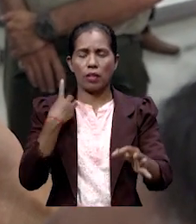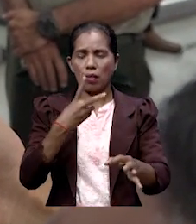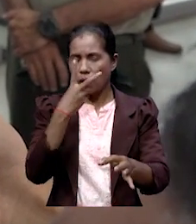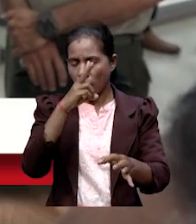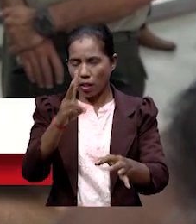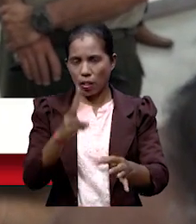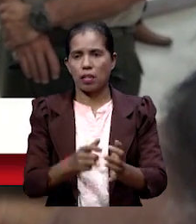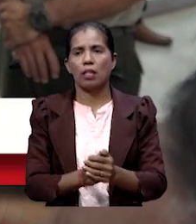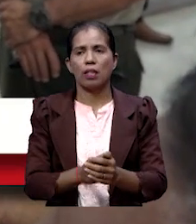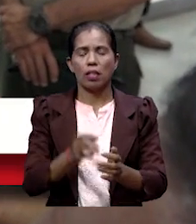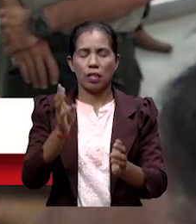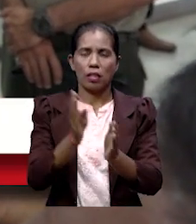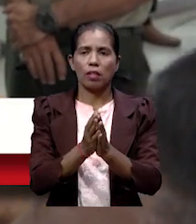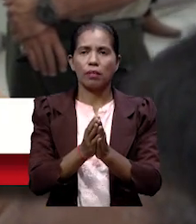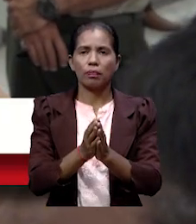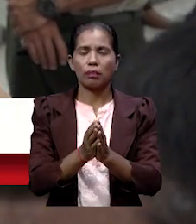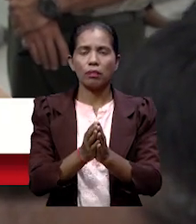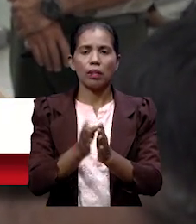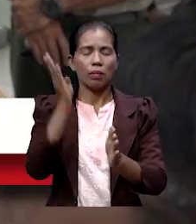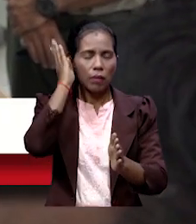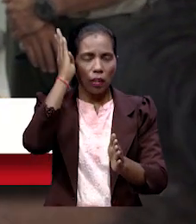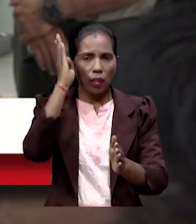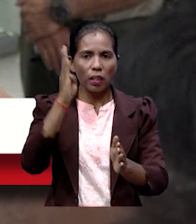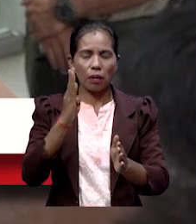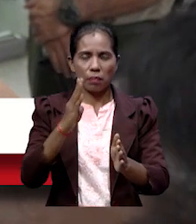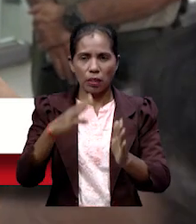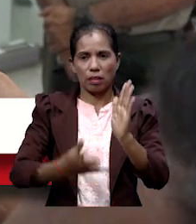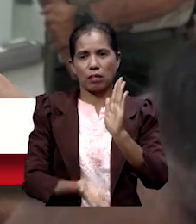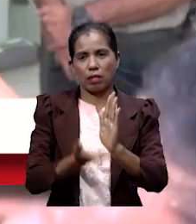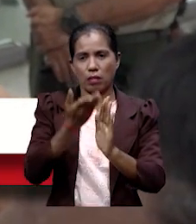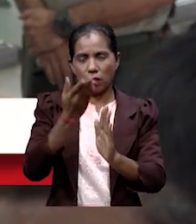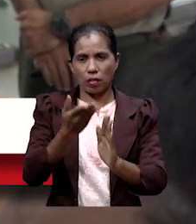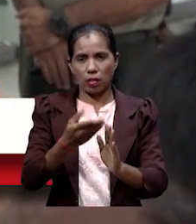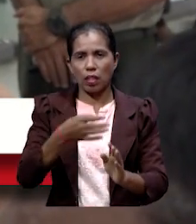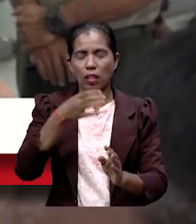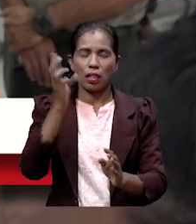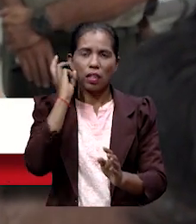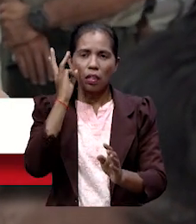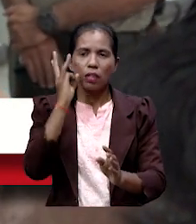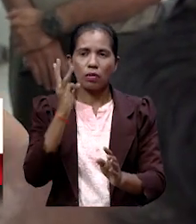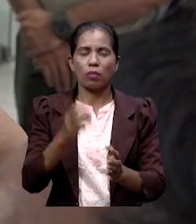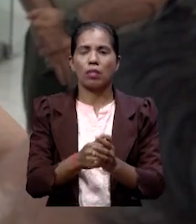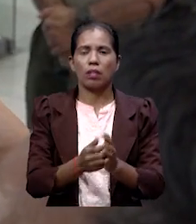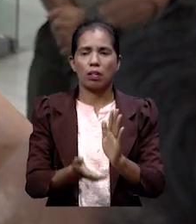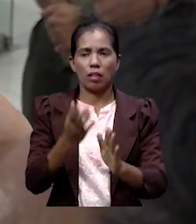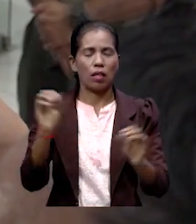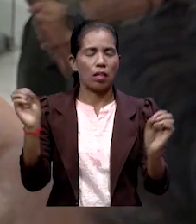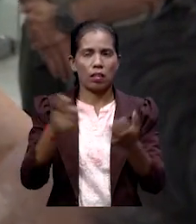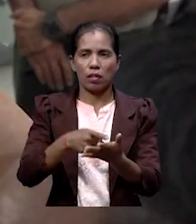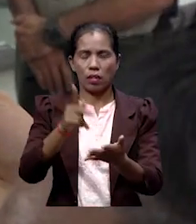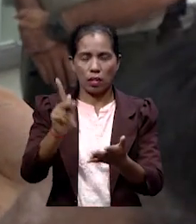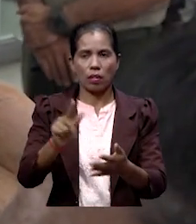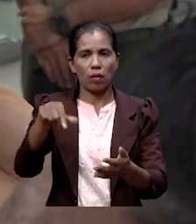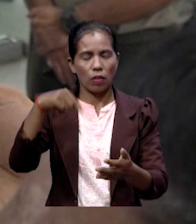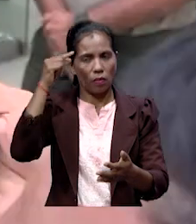cerveja na ve, álcool ne, asterteves. E nem selo imposto. O